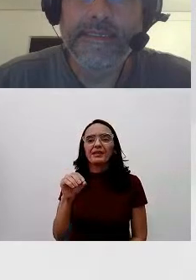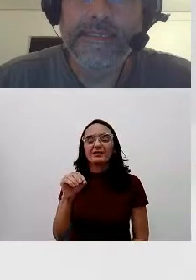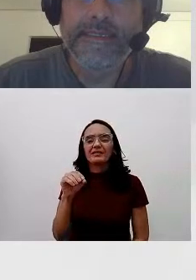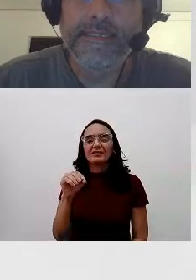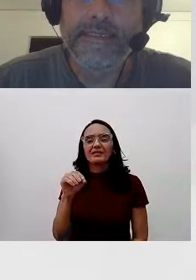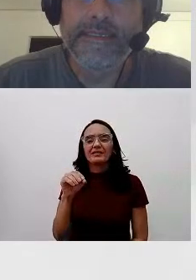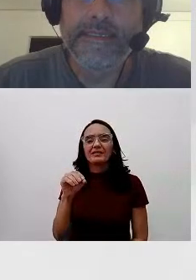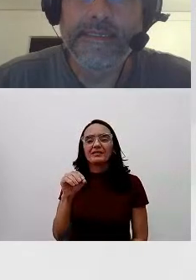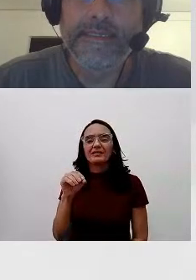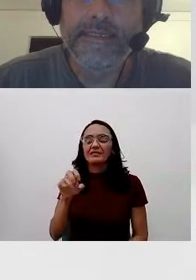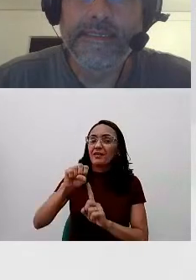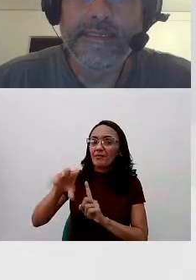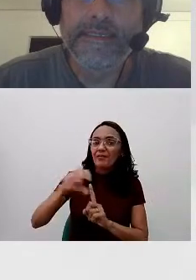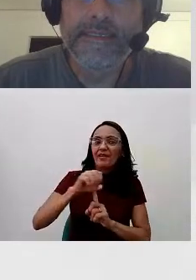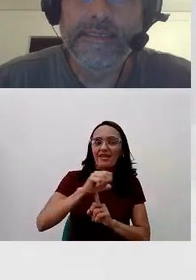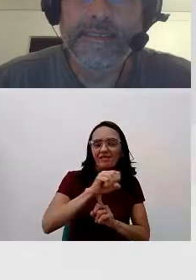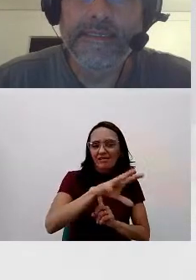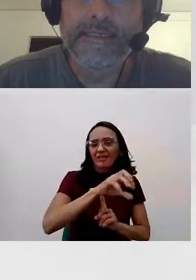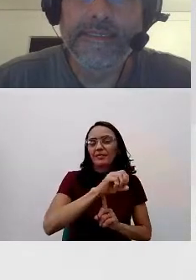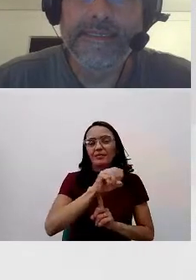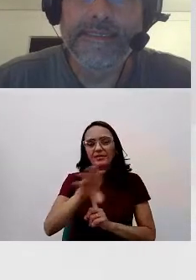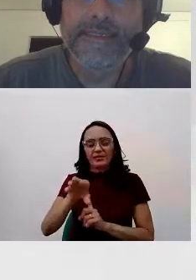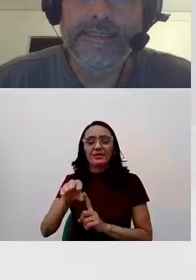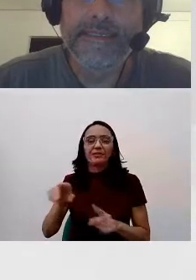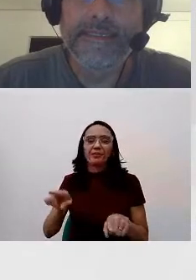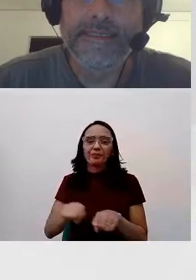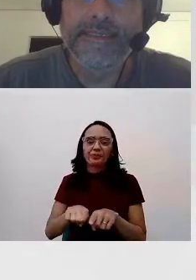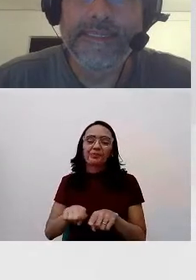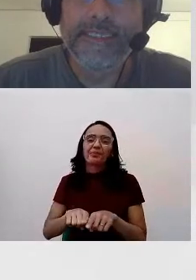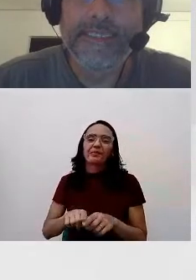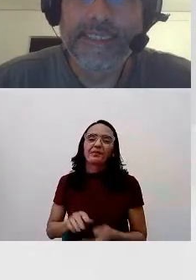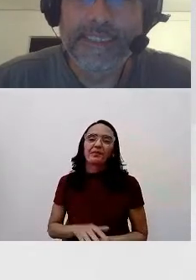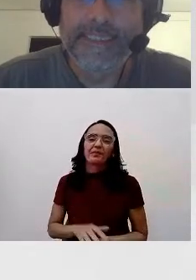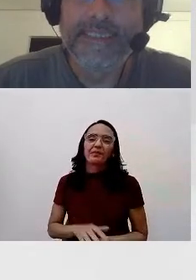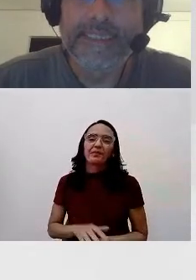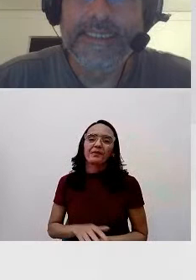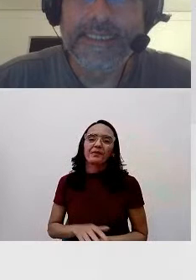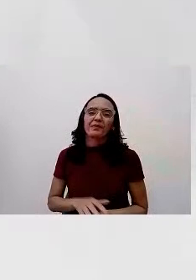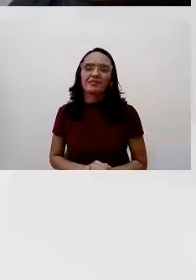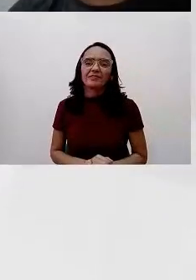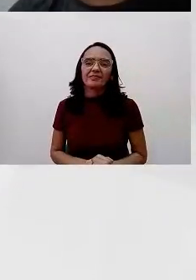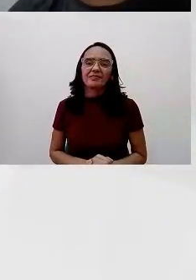ponderações, né? Então vamos lá, né, gente? Vamos seguir para o nosso evento.